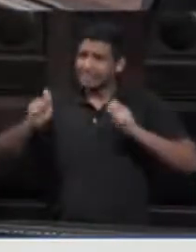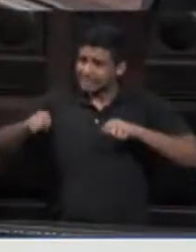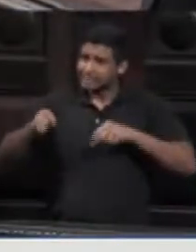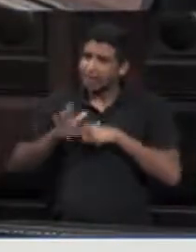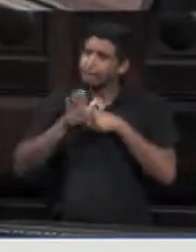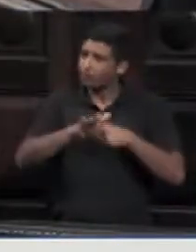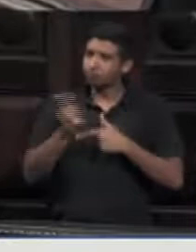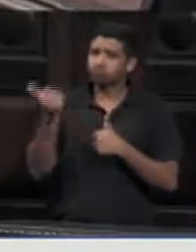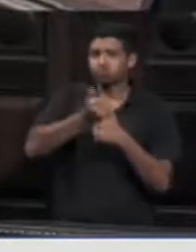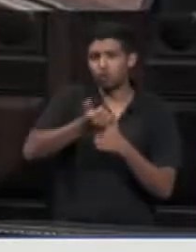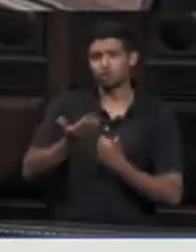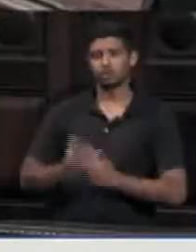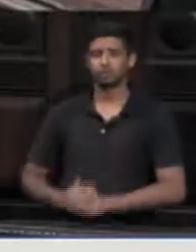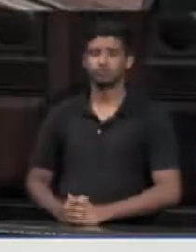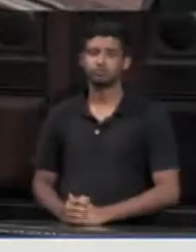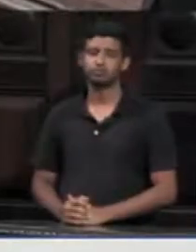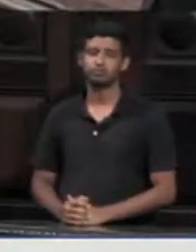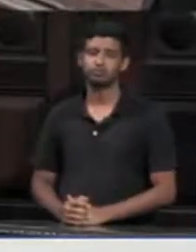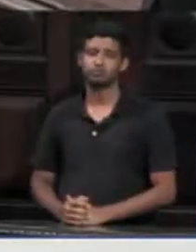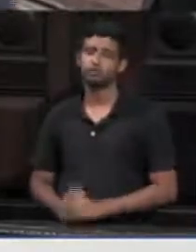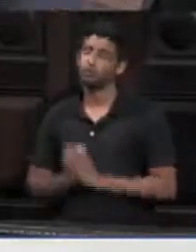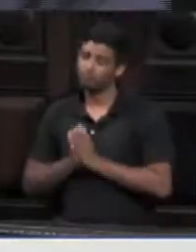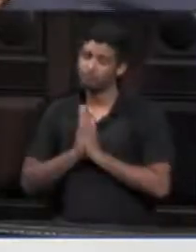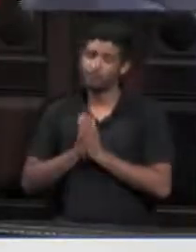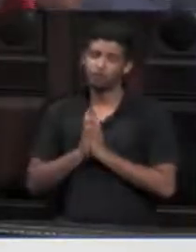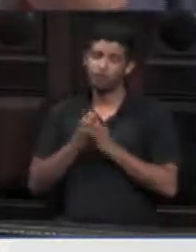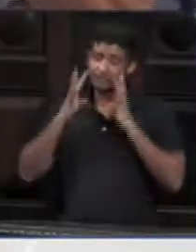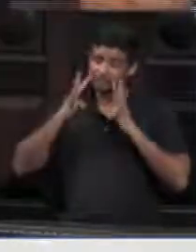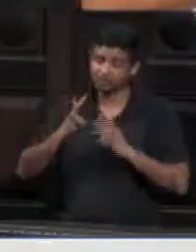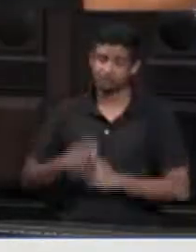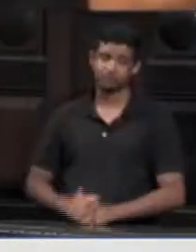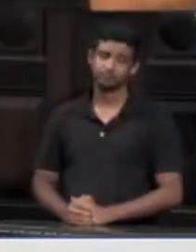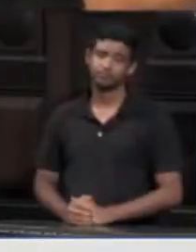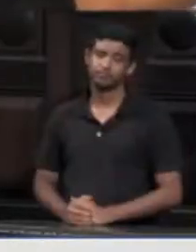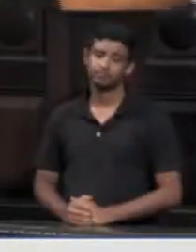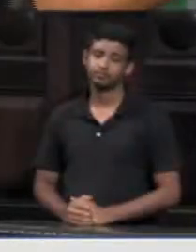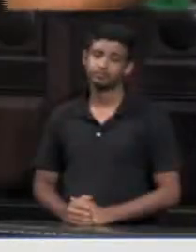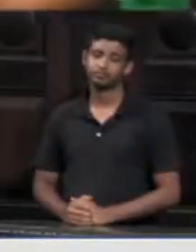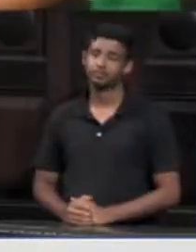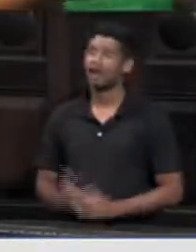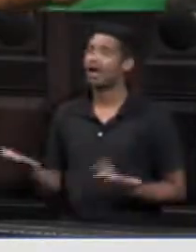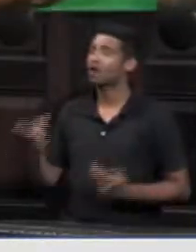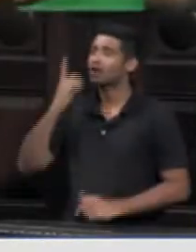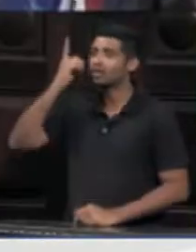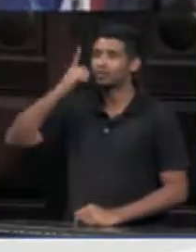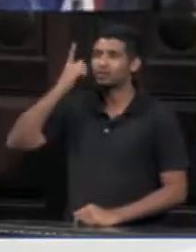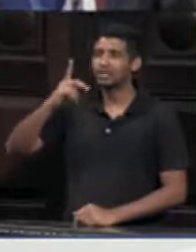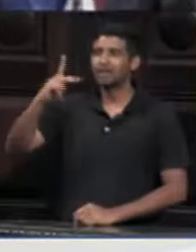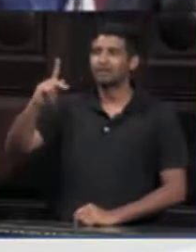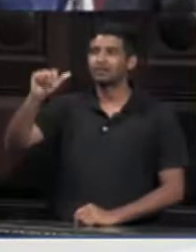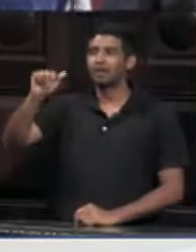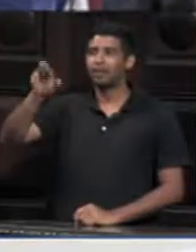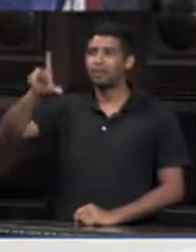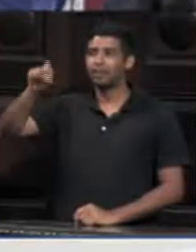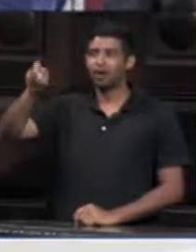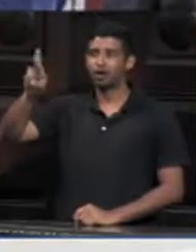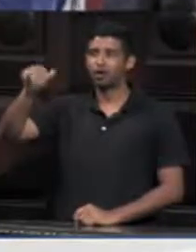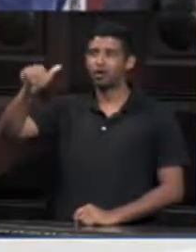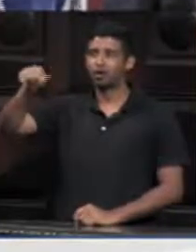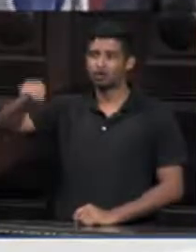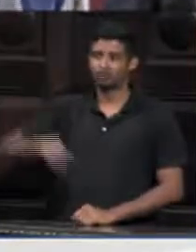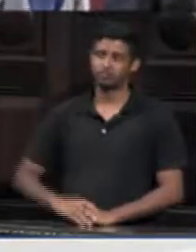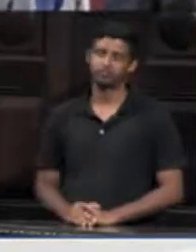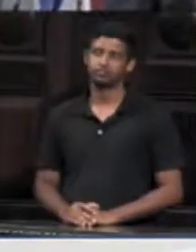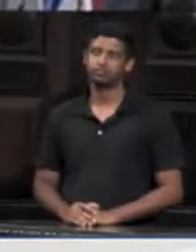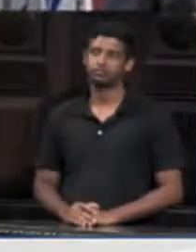que o texto leve em conta essa observação. Senhor presidente. Deputado Paulo Ramos. Em primeiro lugar,